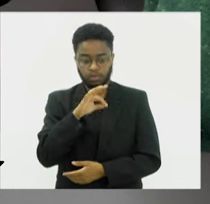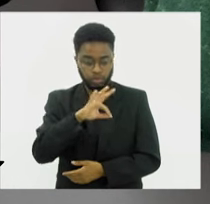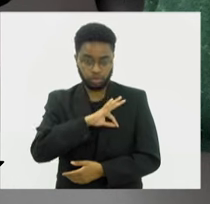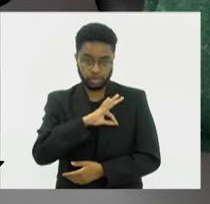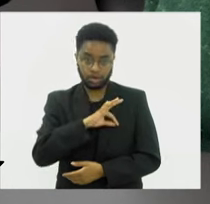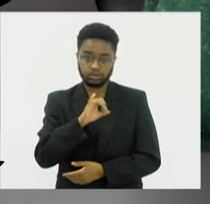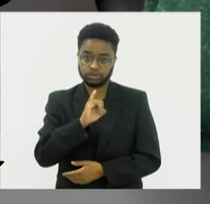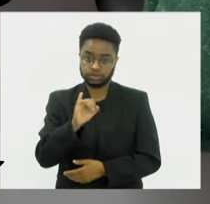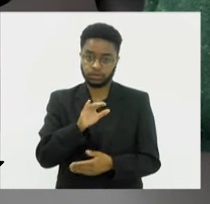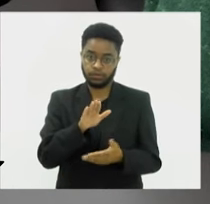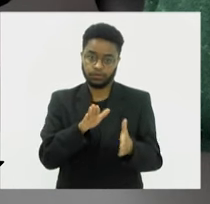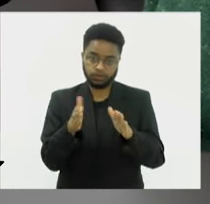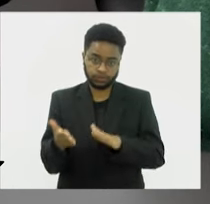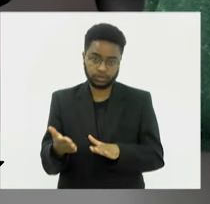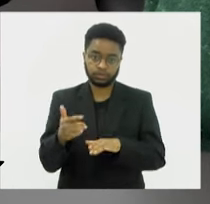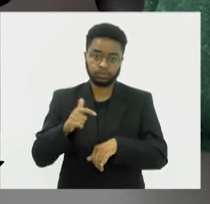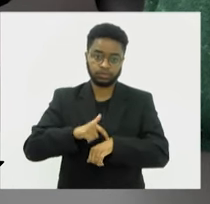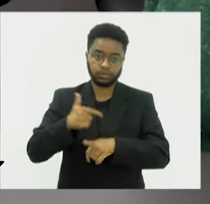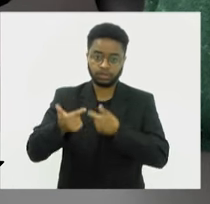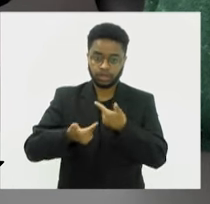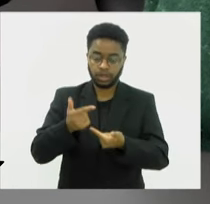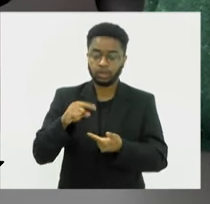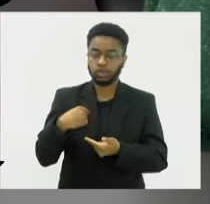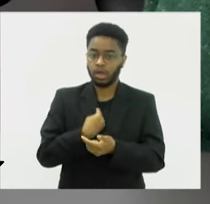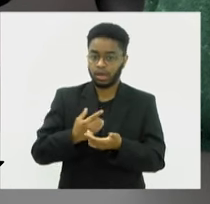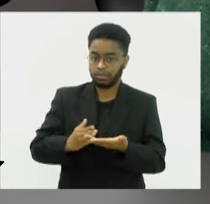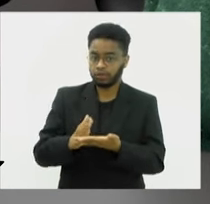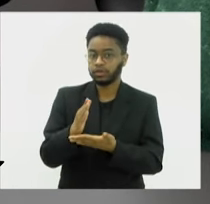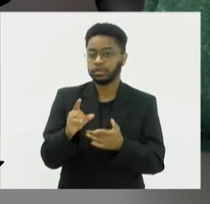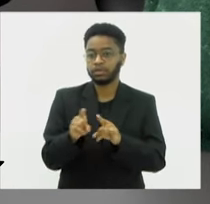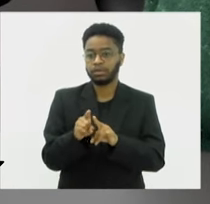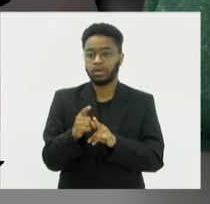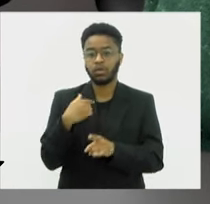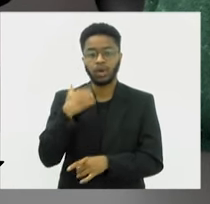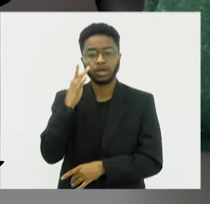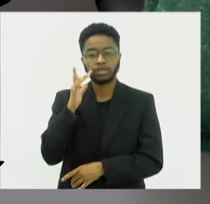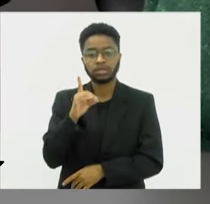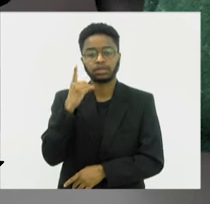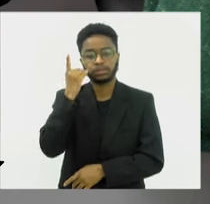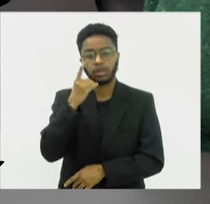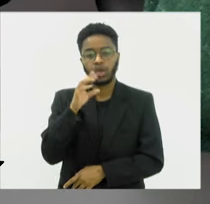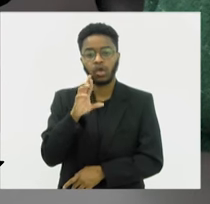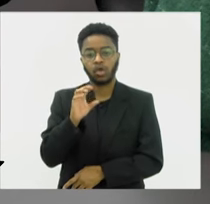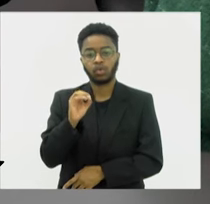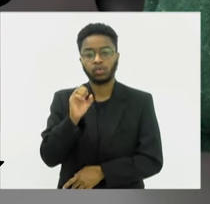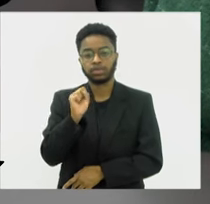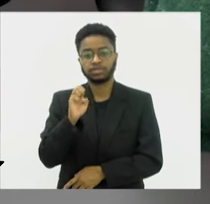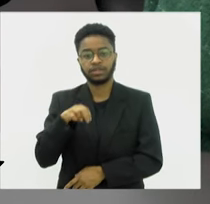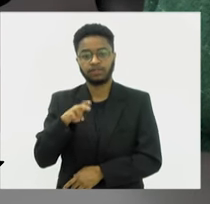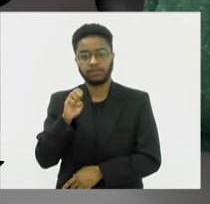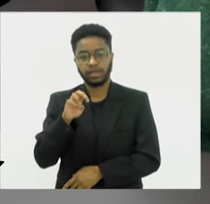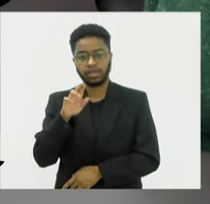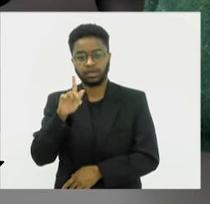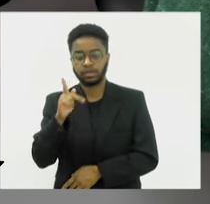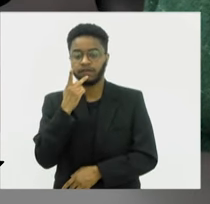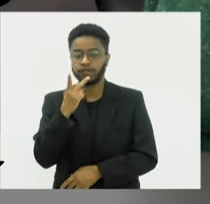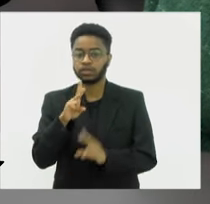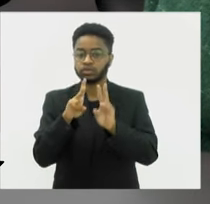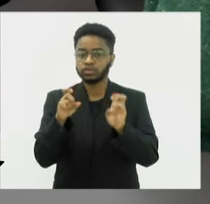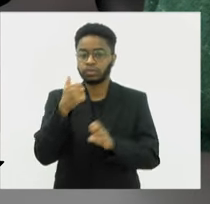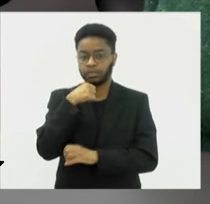mortos em serviço. A gente aprovou mais recentemente se eu não me engano, do deputado Rosenberg, que tratava de mãe solo.